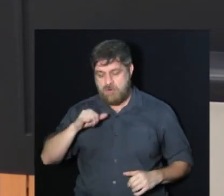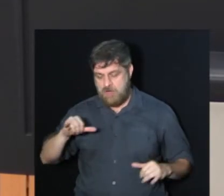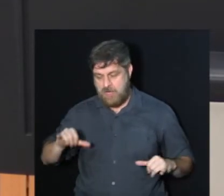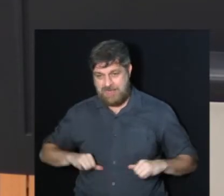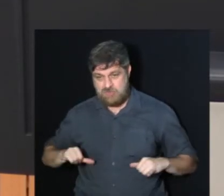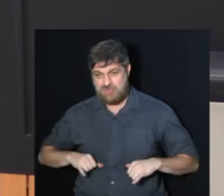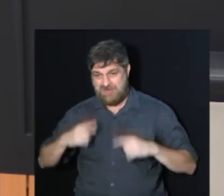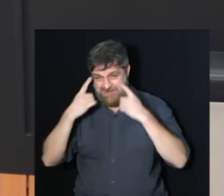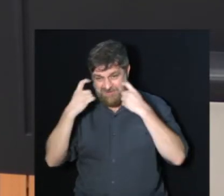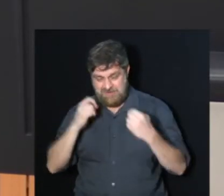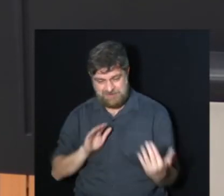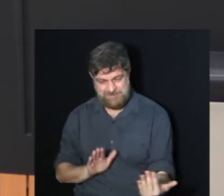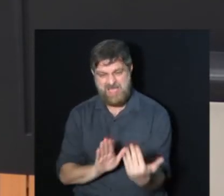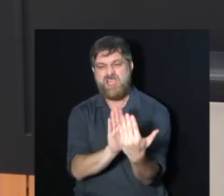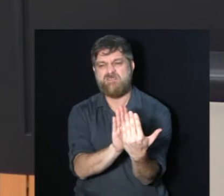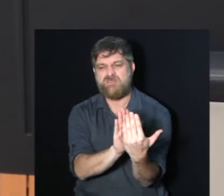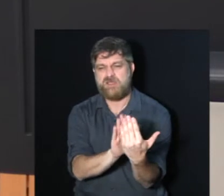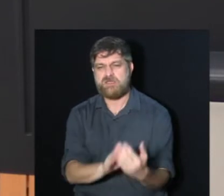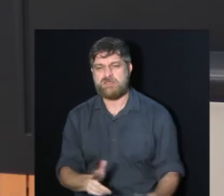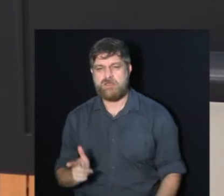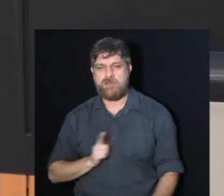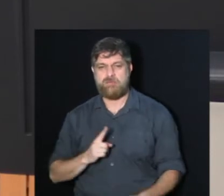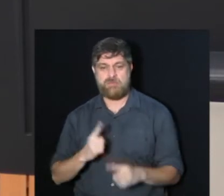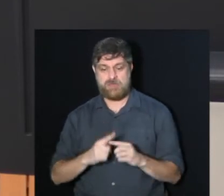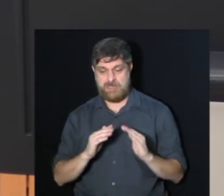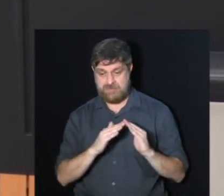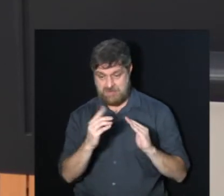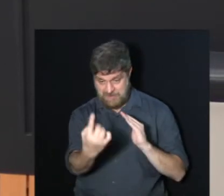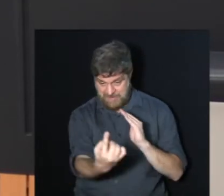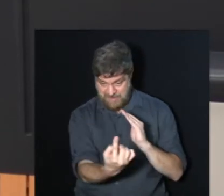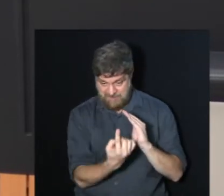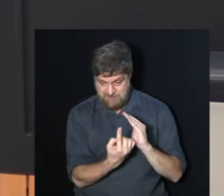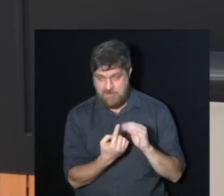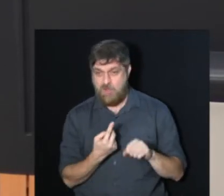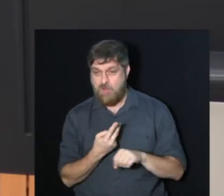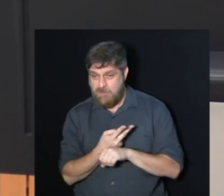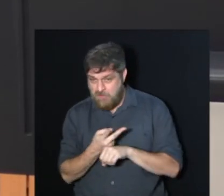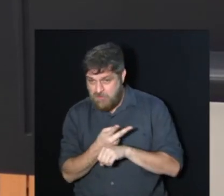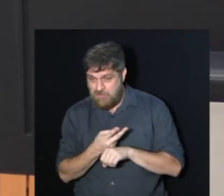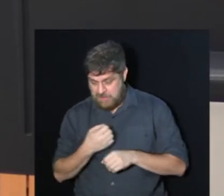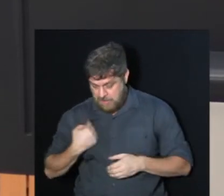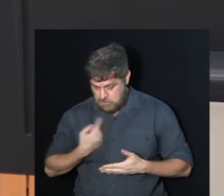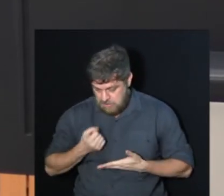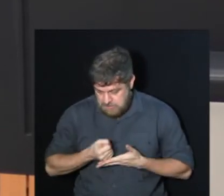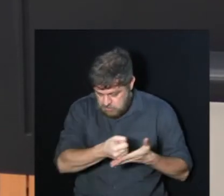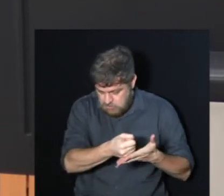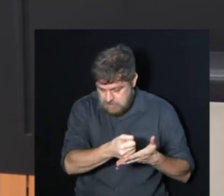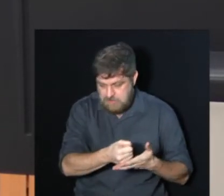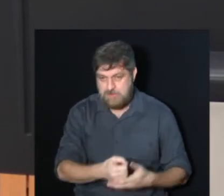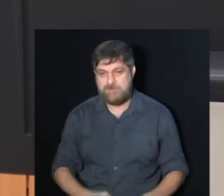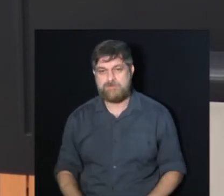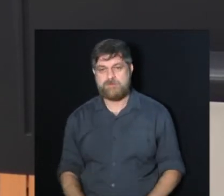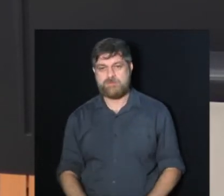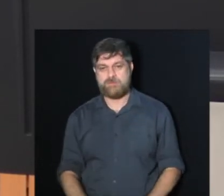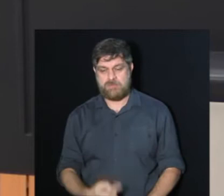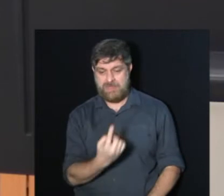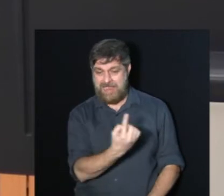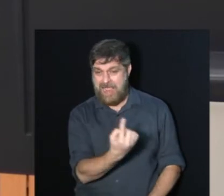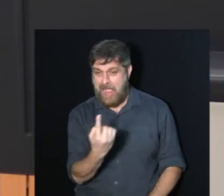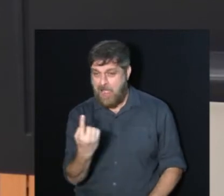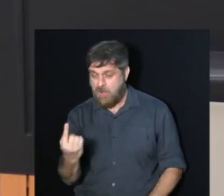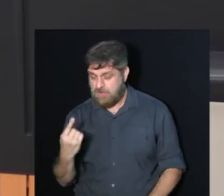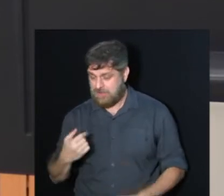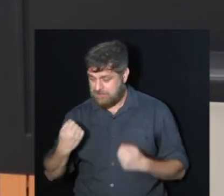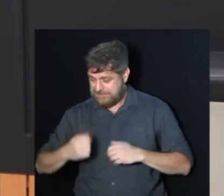qual for, muitas vezes, elas não vão nos terreiros em busca de ajuda. Então, nós precisamos nos